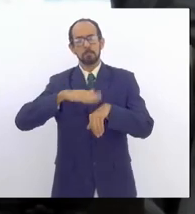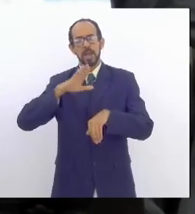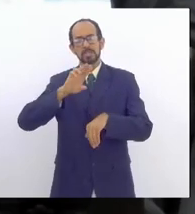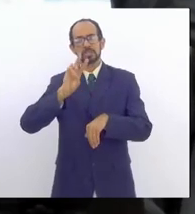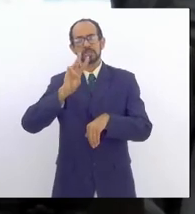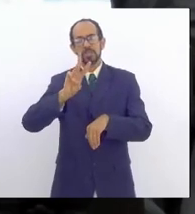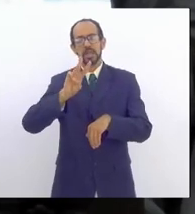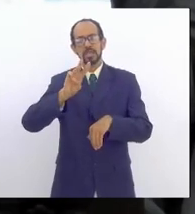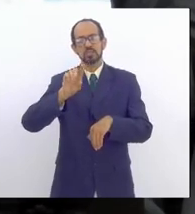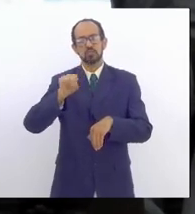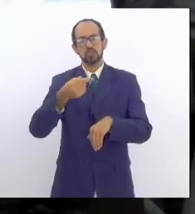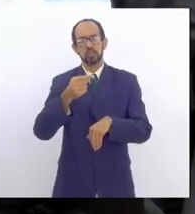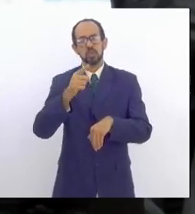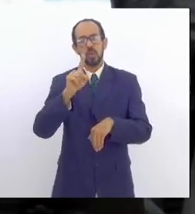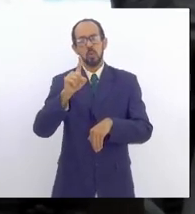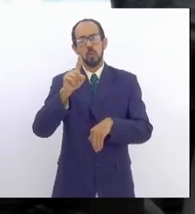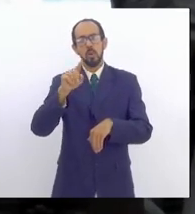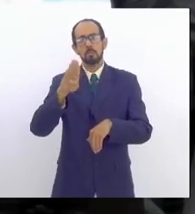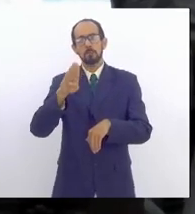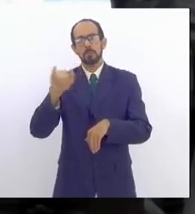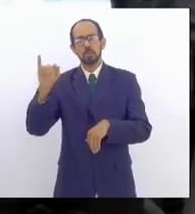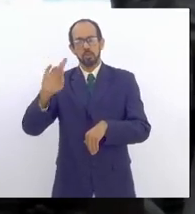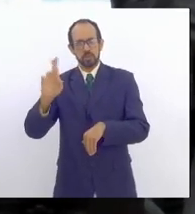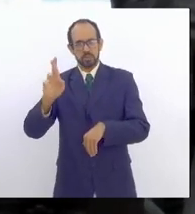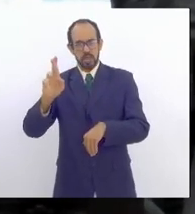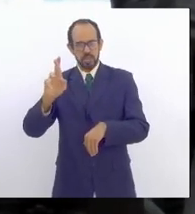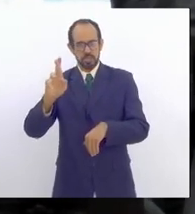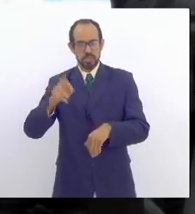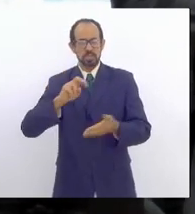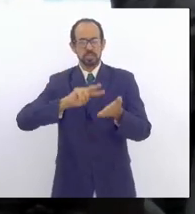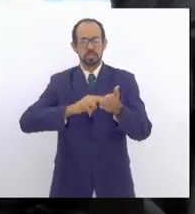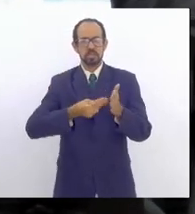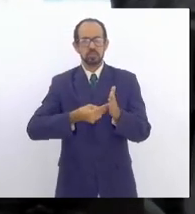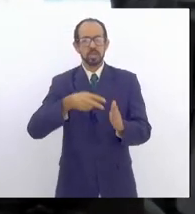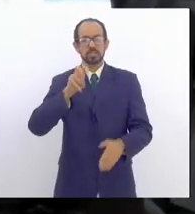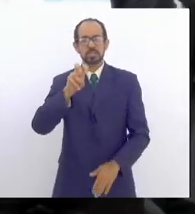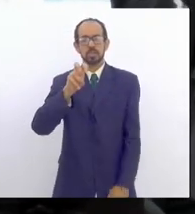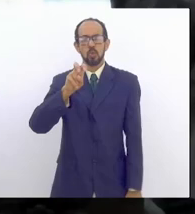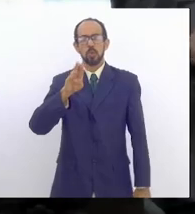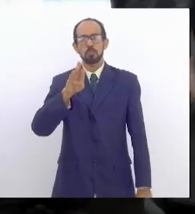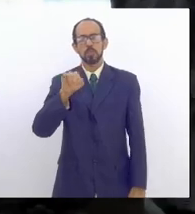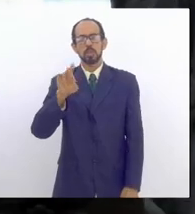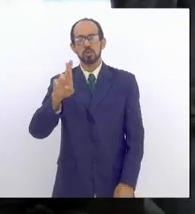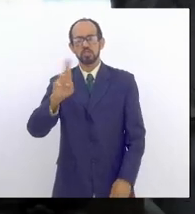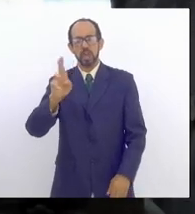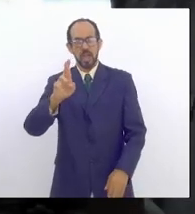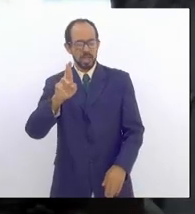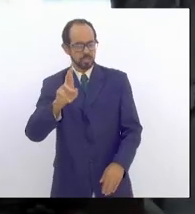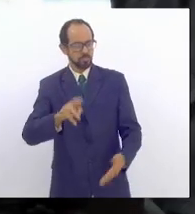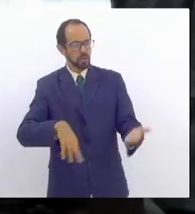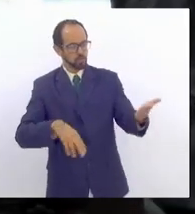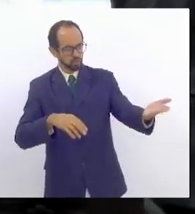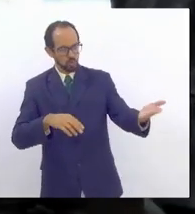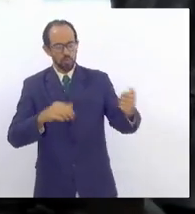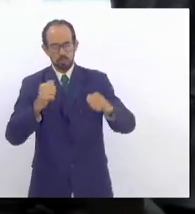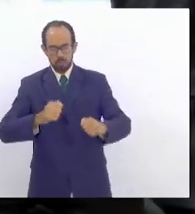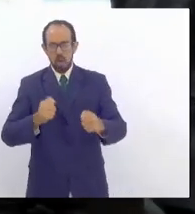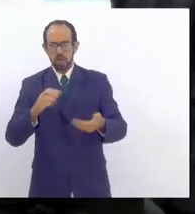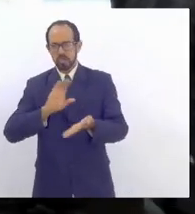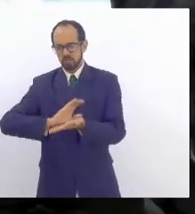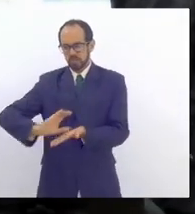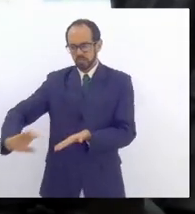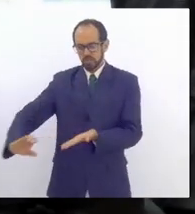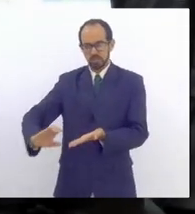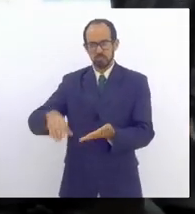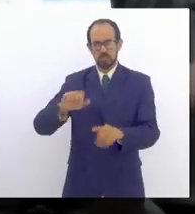3,1 bilhões, totalizando mais de 5 bilhões de reais para que o senhor possa fazer investimentos estruturantes no Estado do Rio de